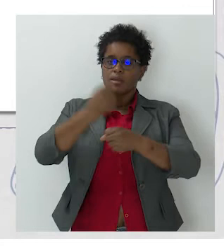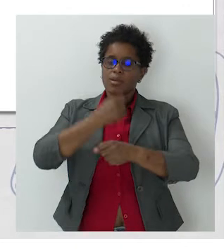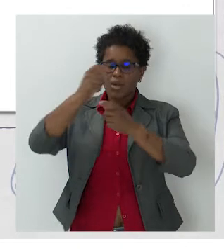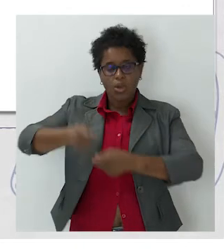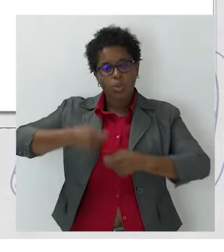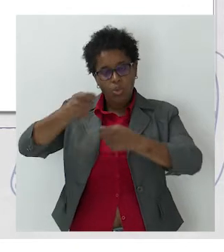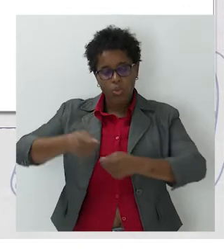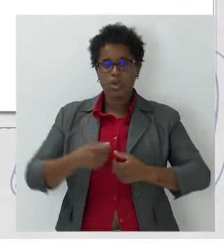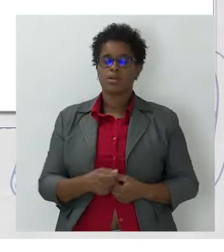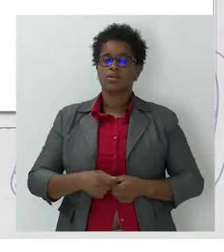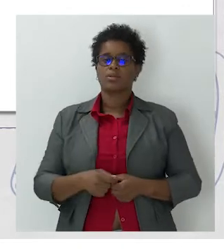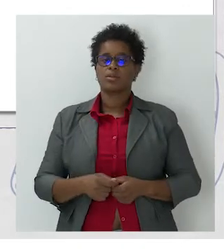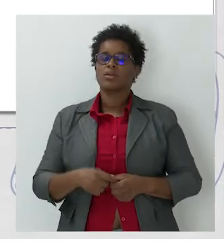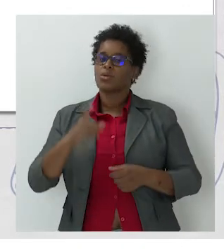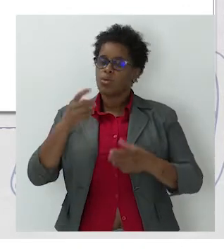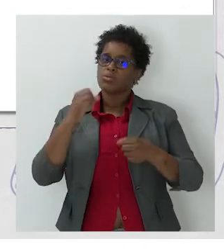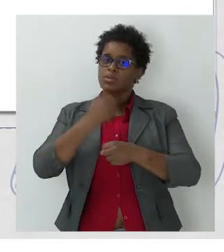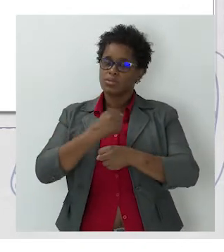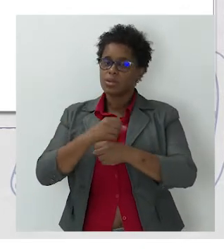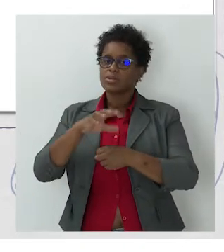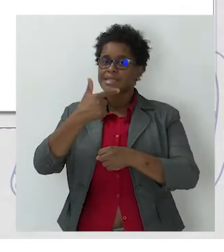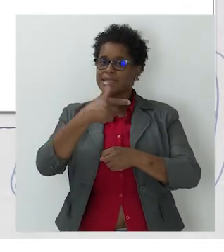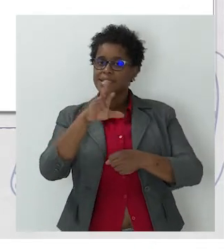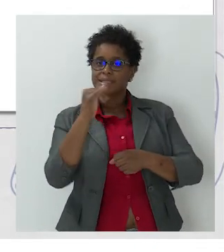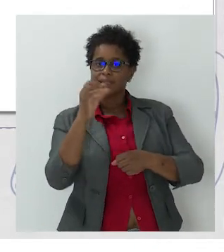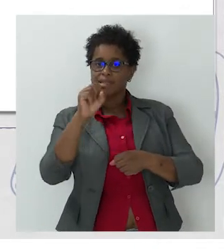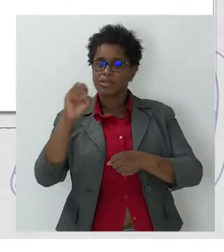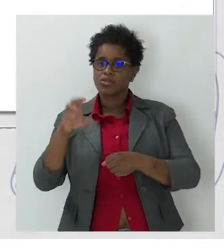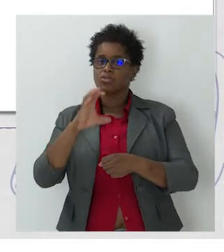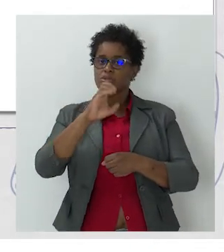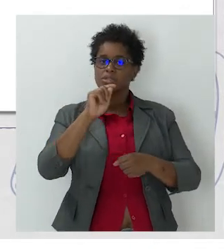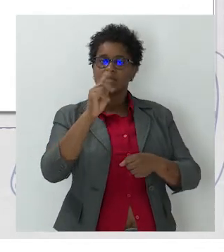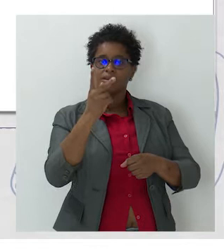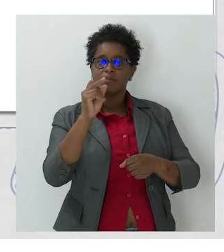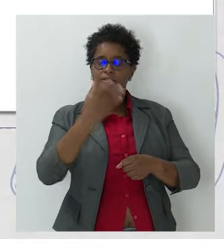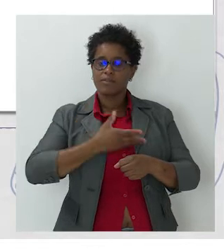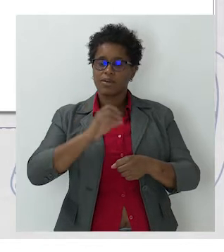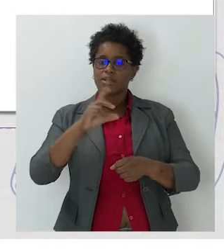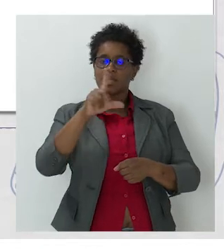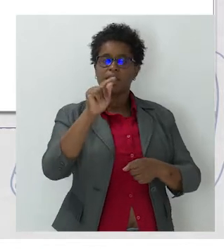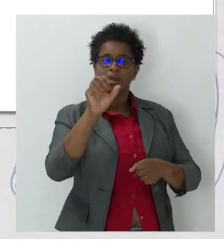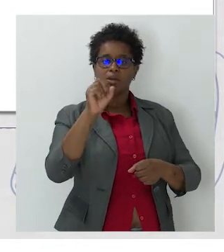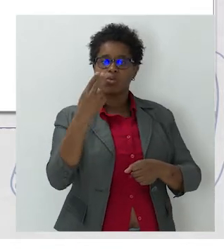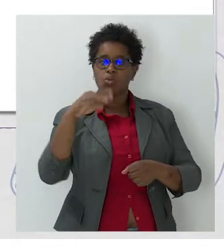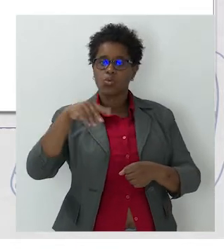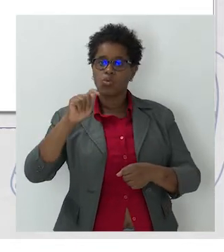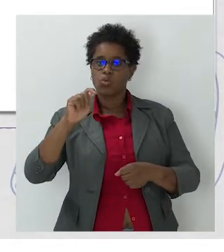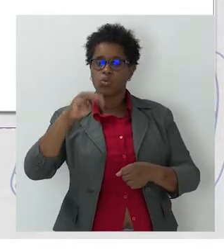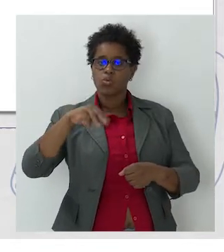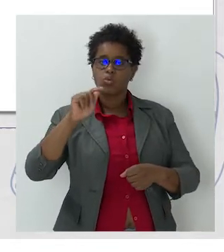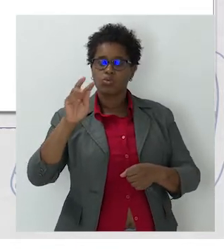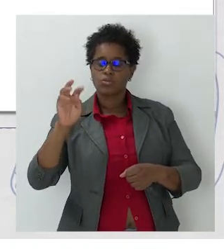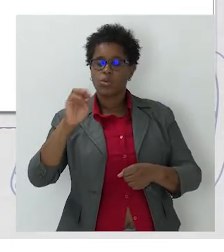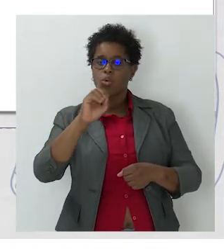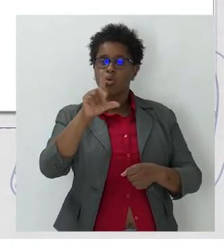agricultura, com o cultivo de trigo, cevada, legumes,